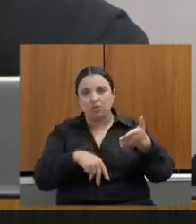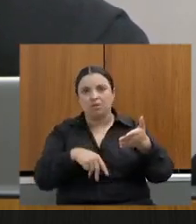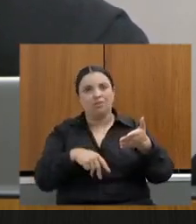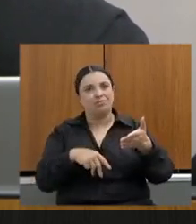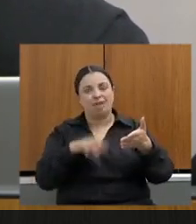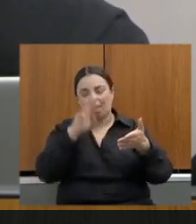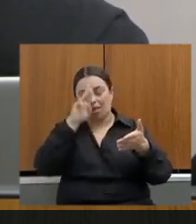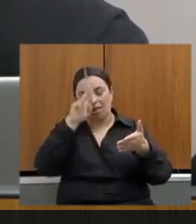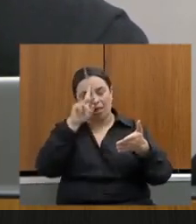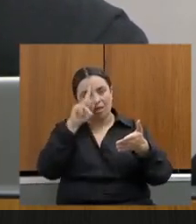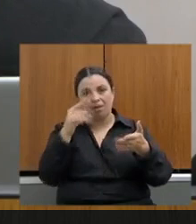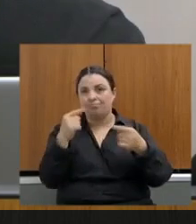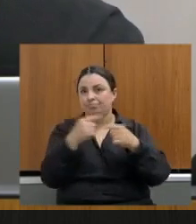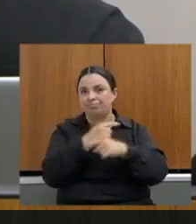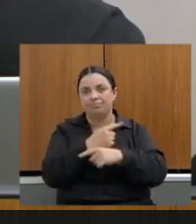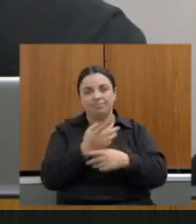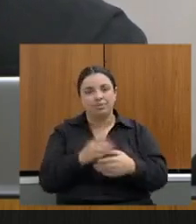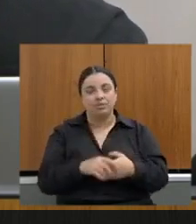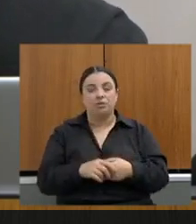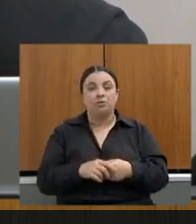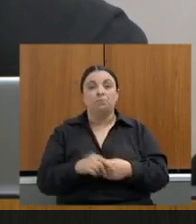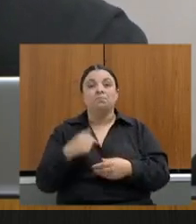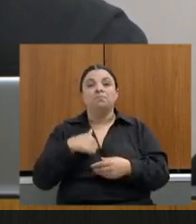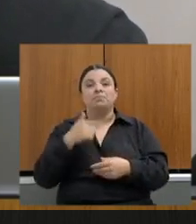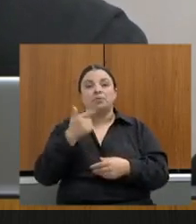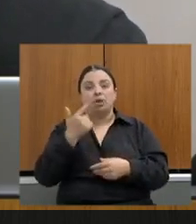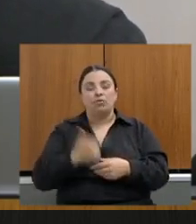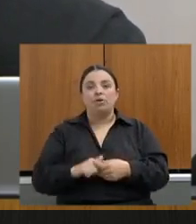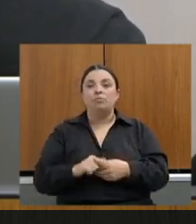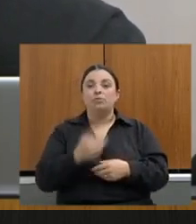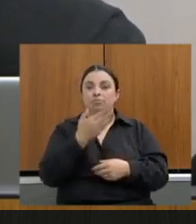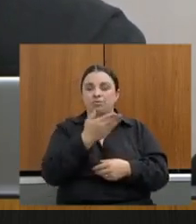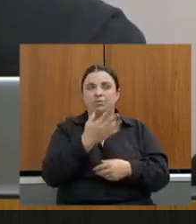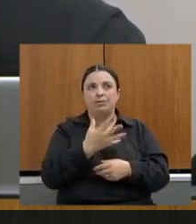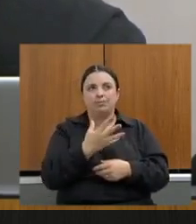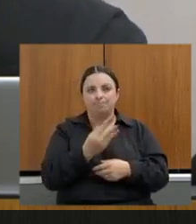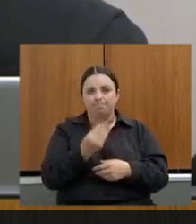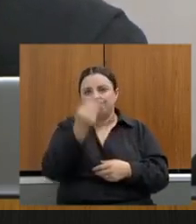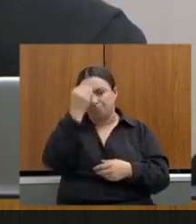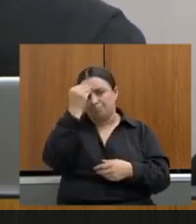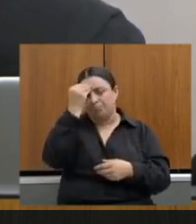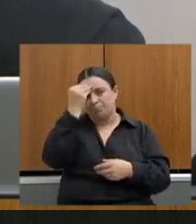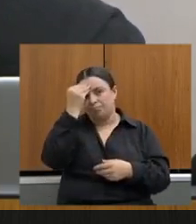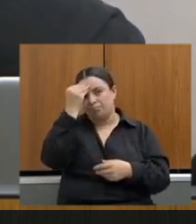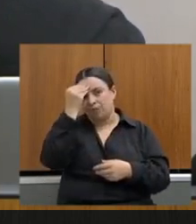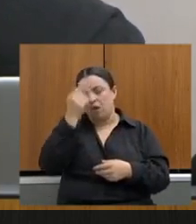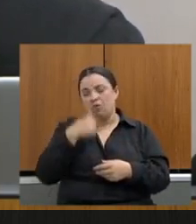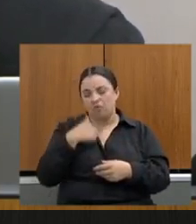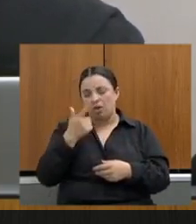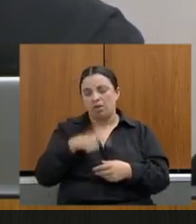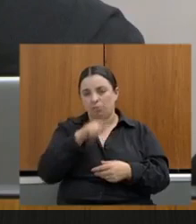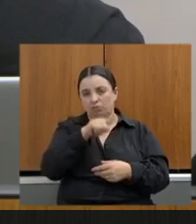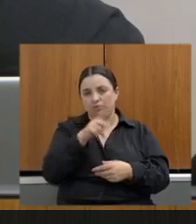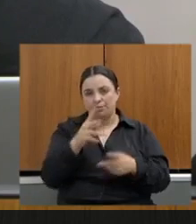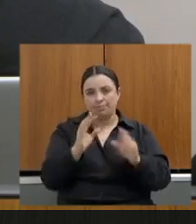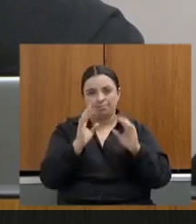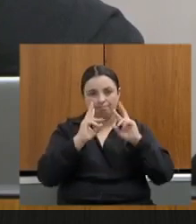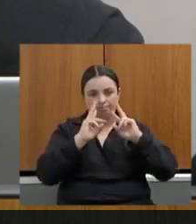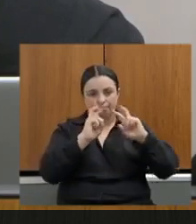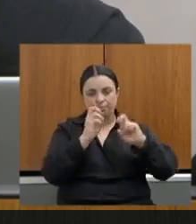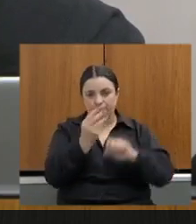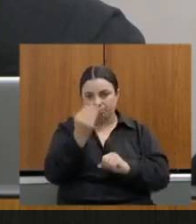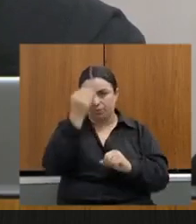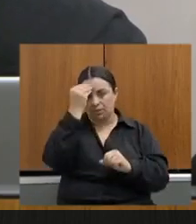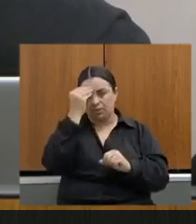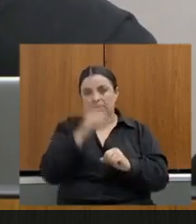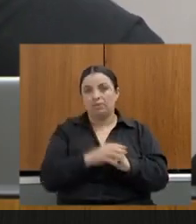das coisas secretário eu vou repetir aqui para o show por isso ficar gravado na memória do show nós nós